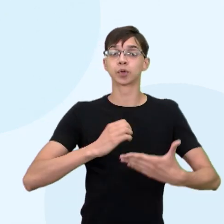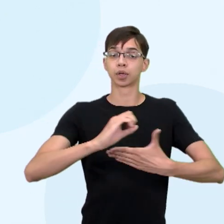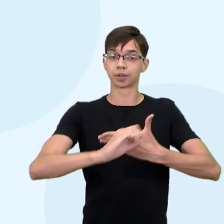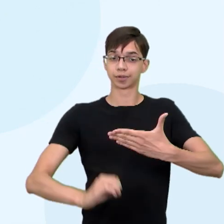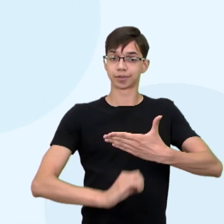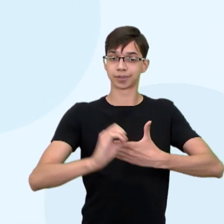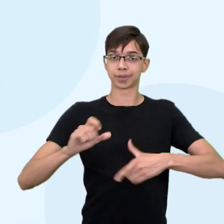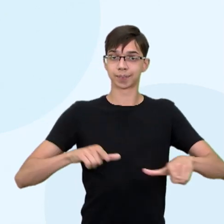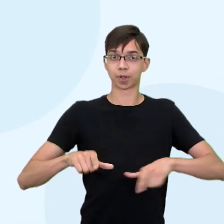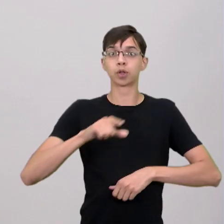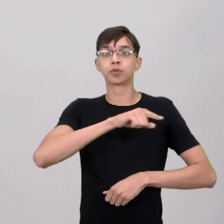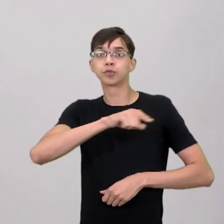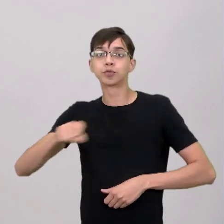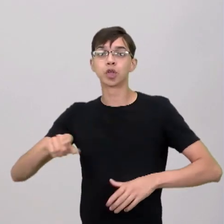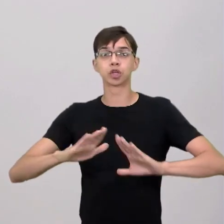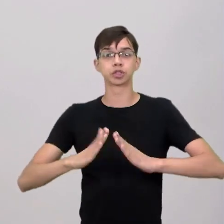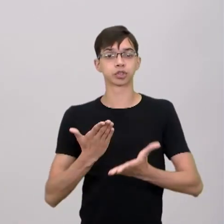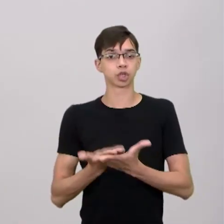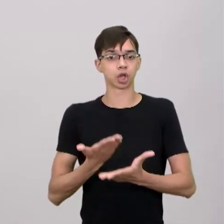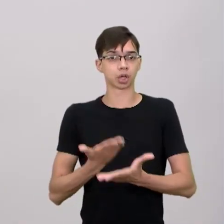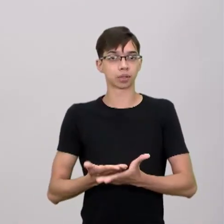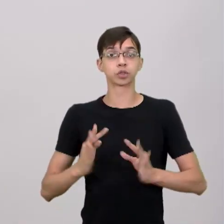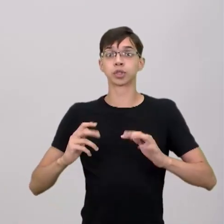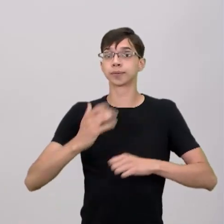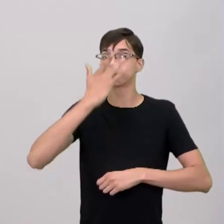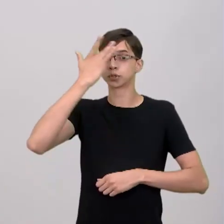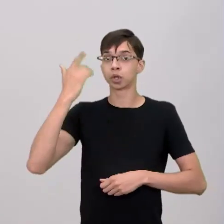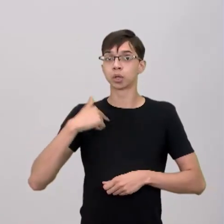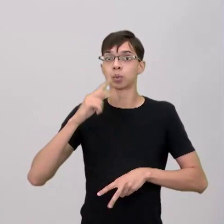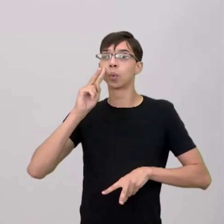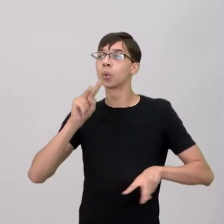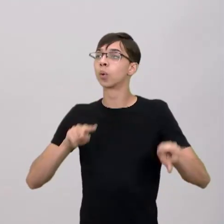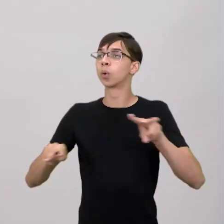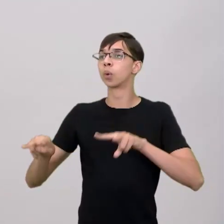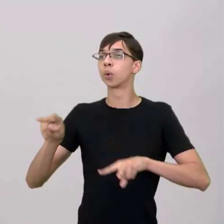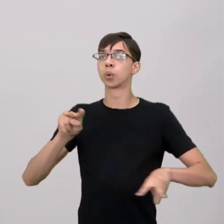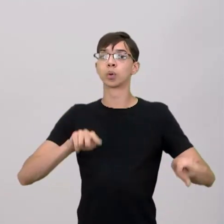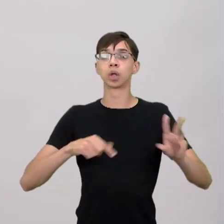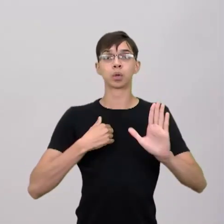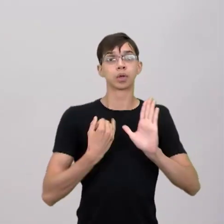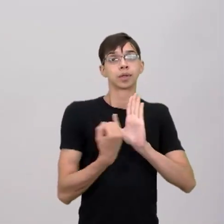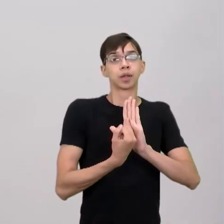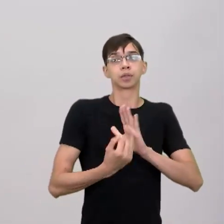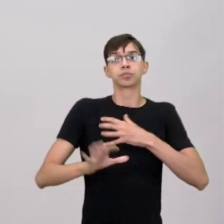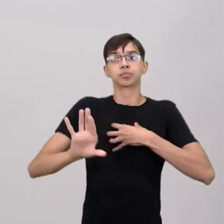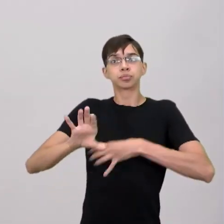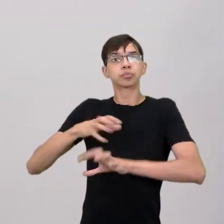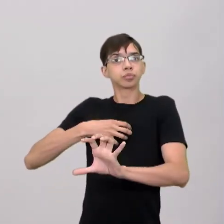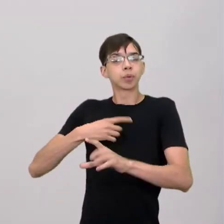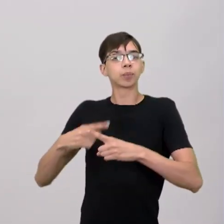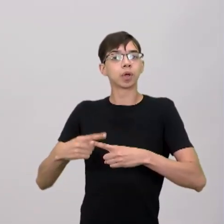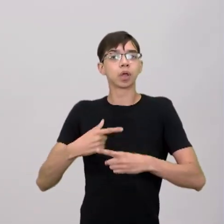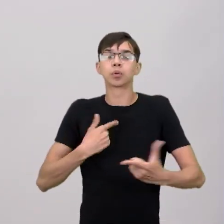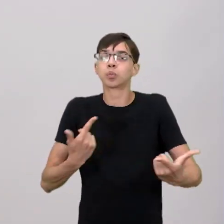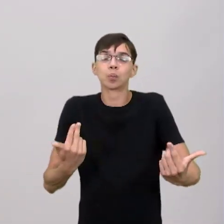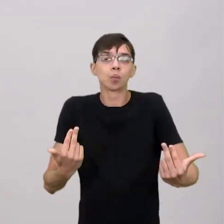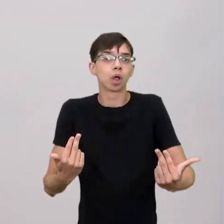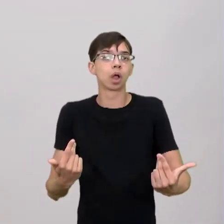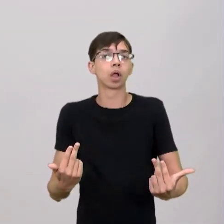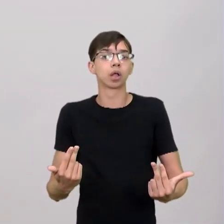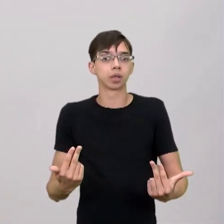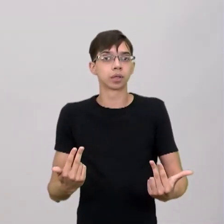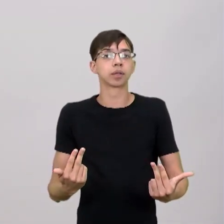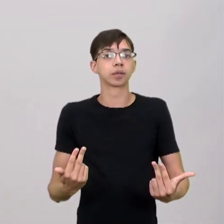escola. Todo mundo que tá ao meu redor, eu olho pra eles e eu tenho identidade com eles, porque eles estão passando pela mesma coisa que eu,